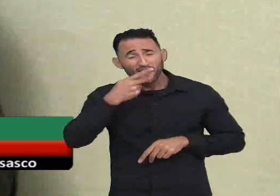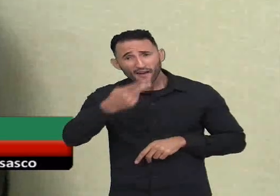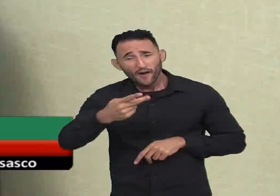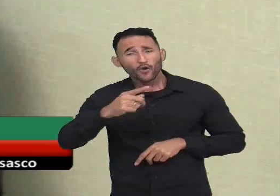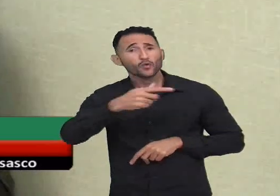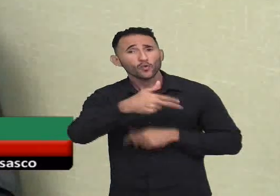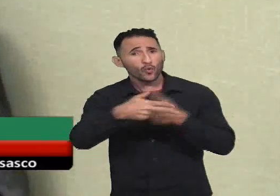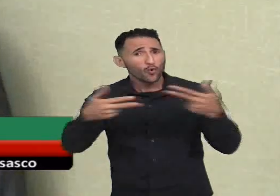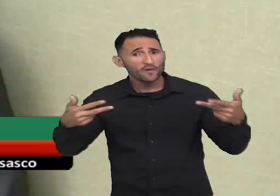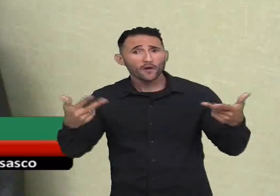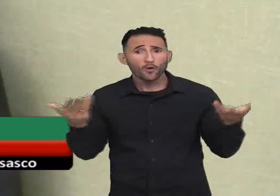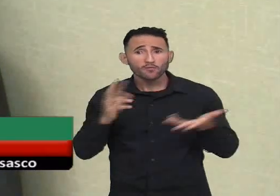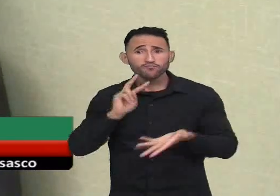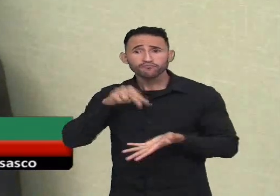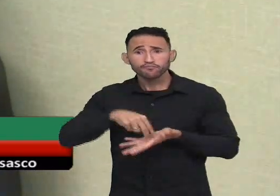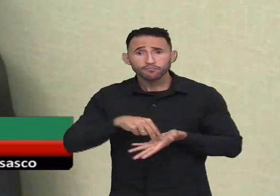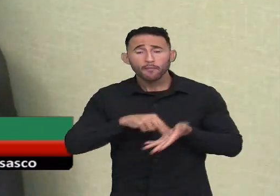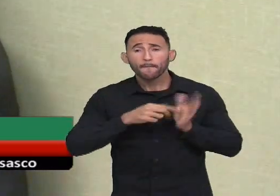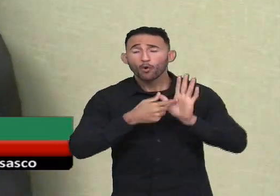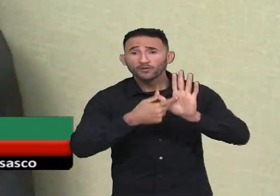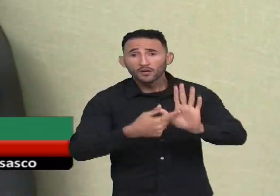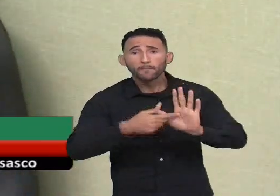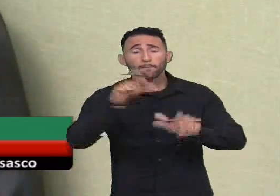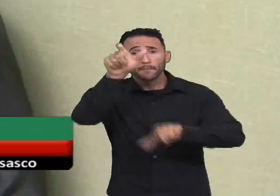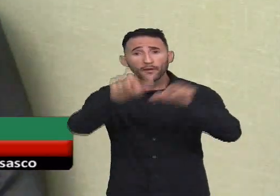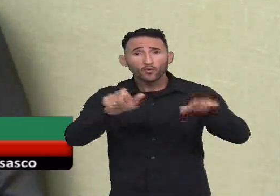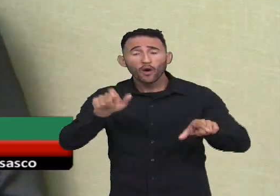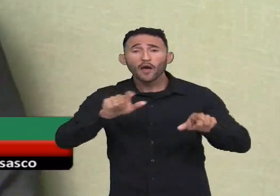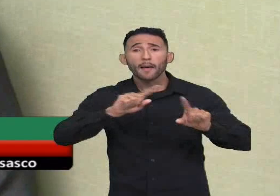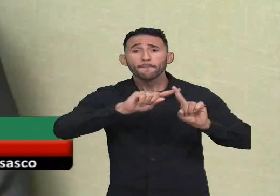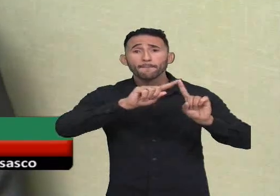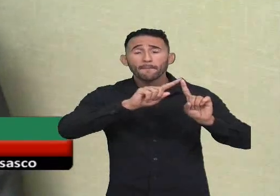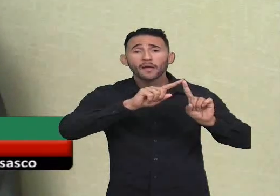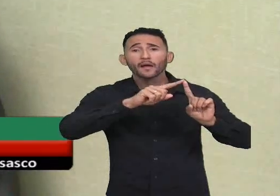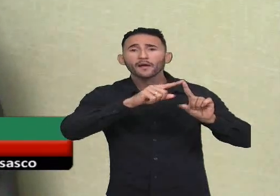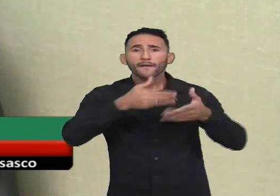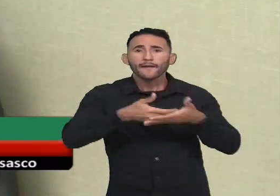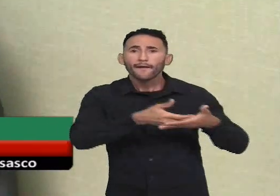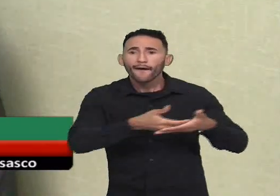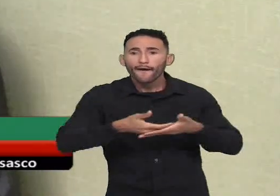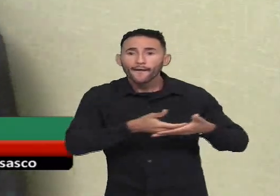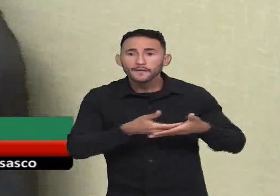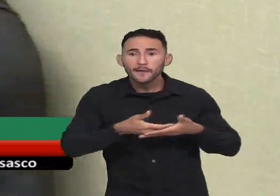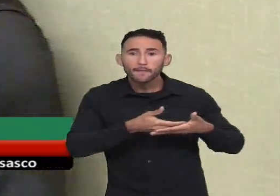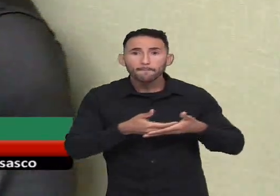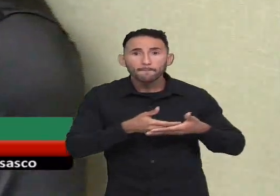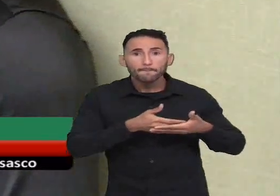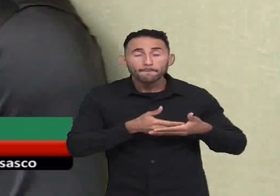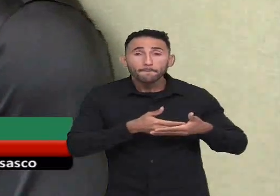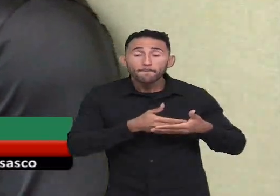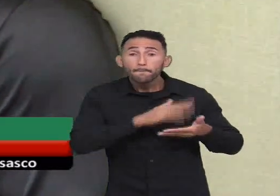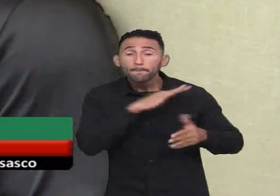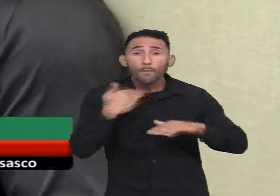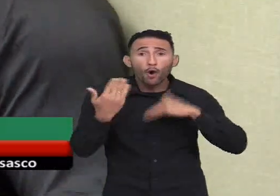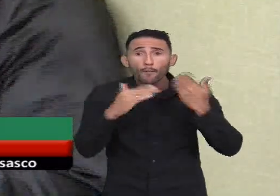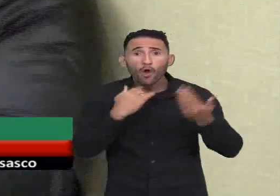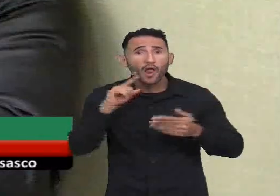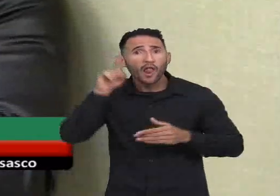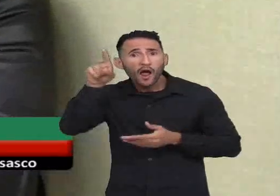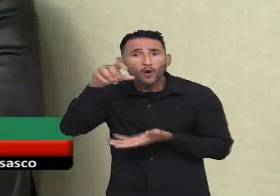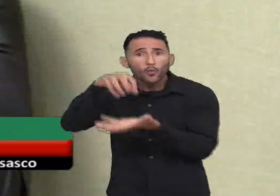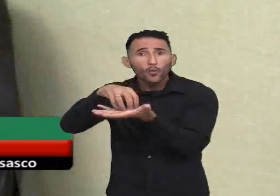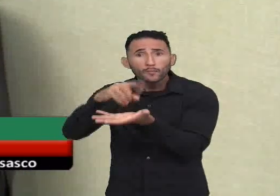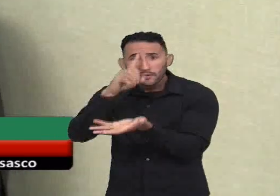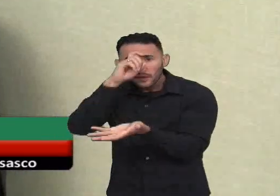atos que eu trouxe sobre a morte de bebês na maternidade Amador Aguiar, a gente tem que apurar. Para concluir, novo